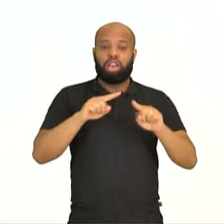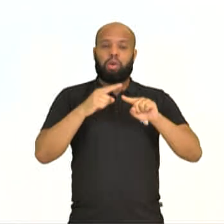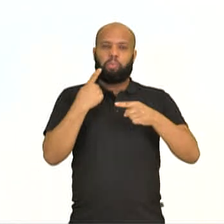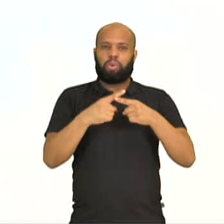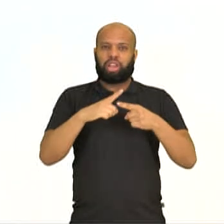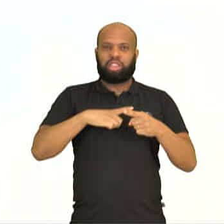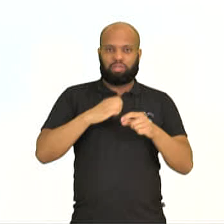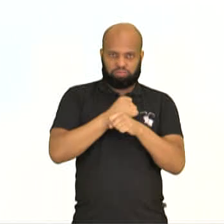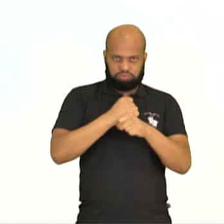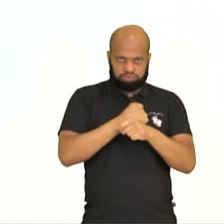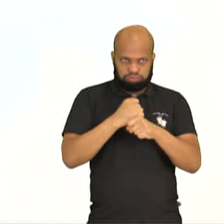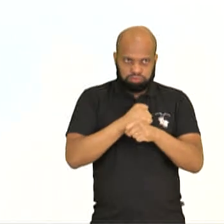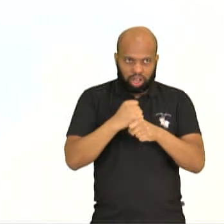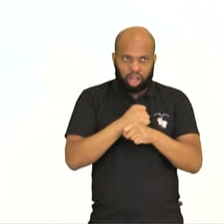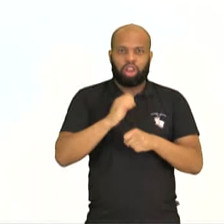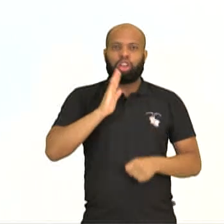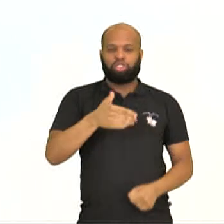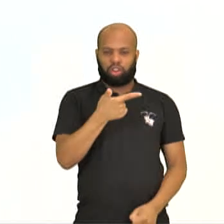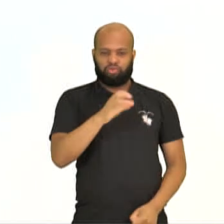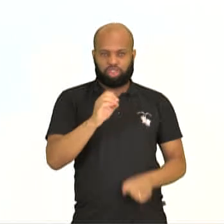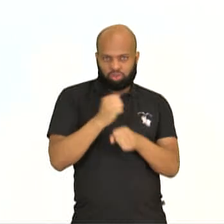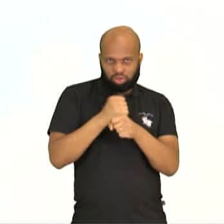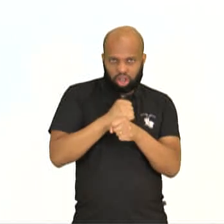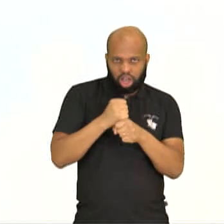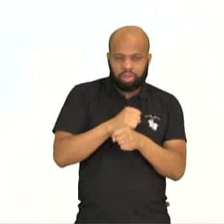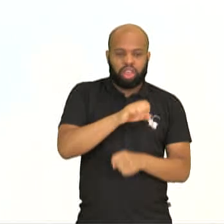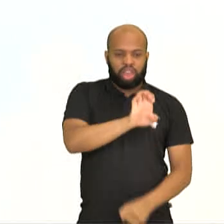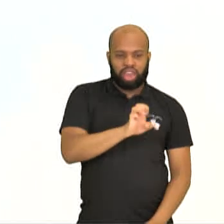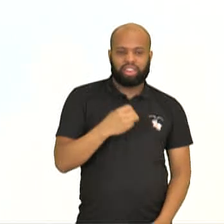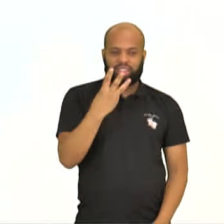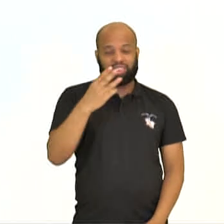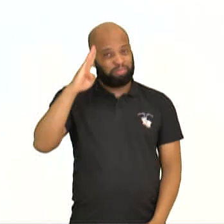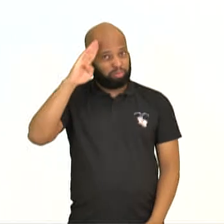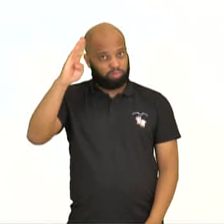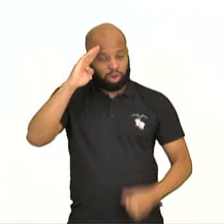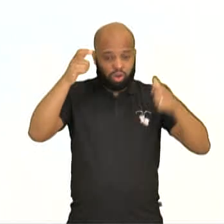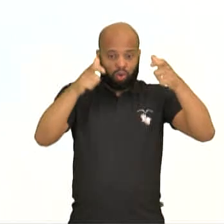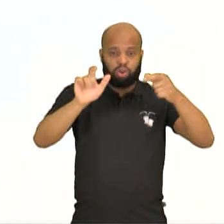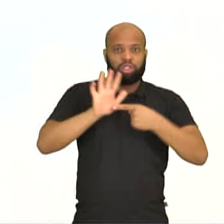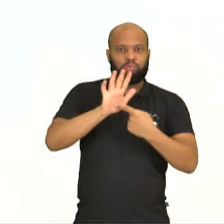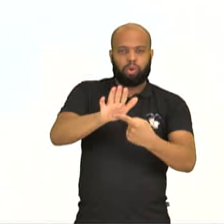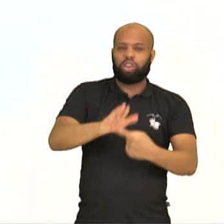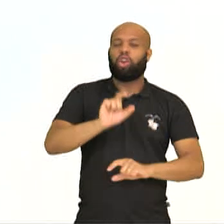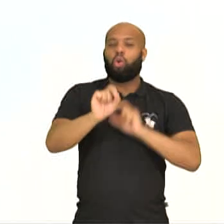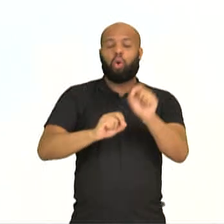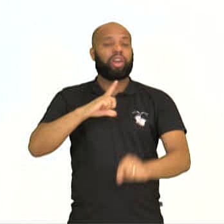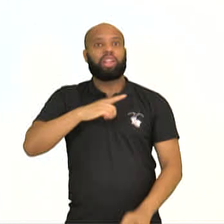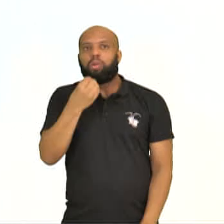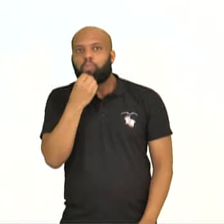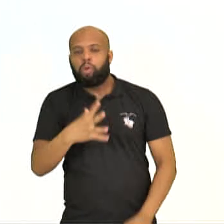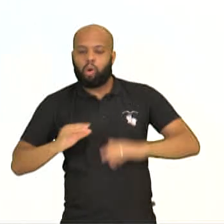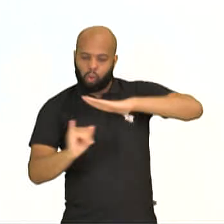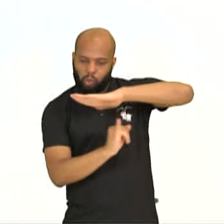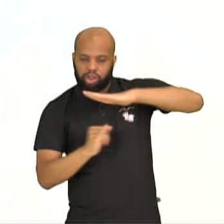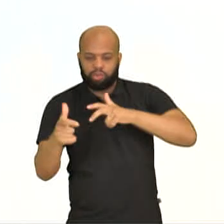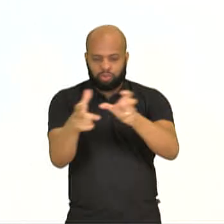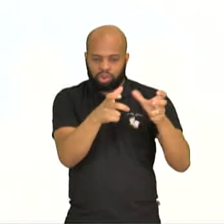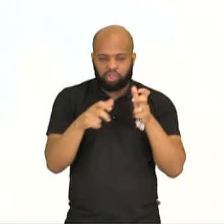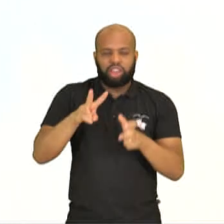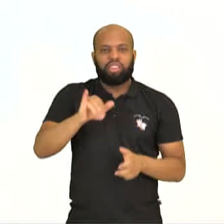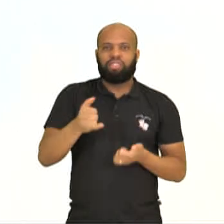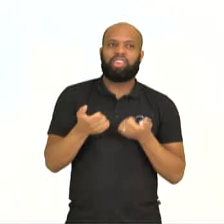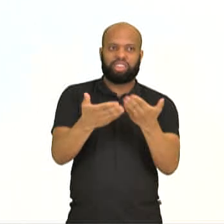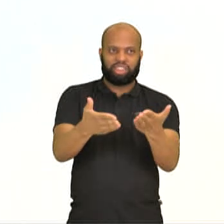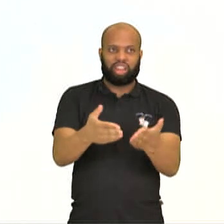décadas, a E3 tem sido o principal local para mostrar o melhor que a indústria de videogames tem a oferecer,